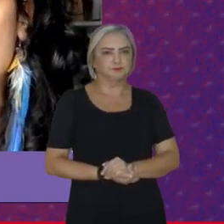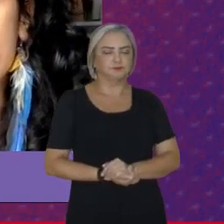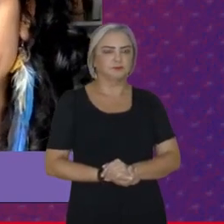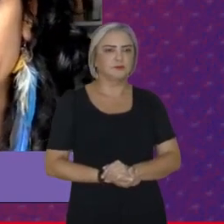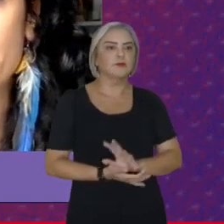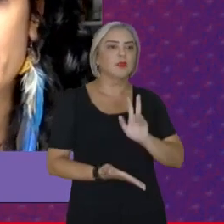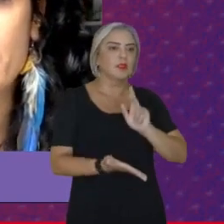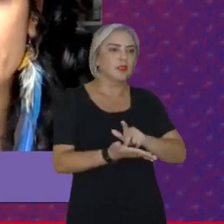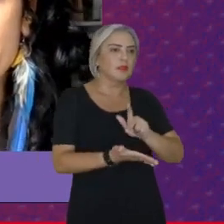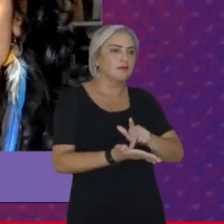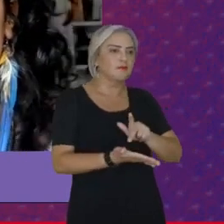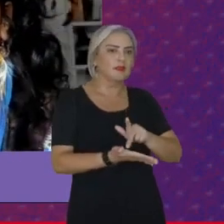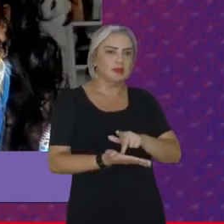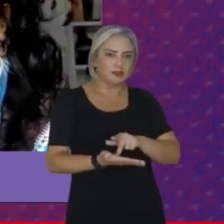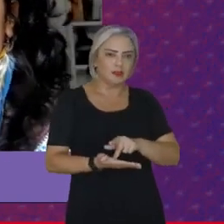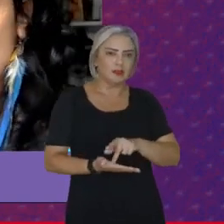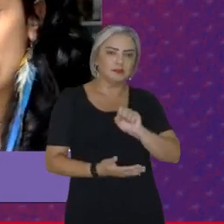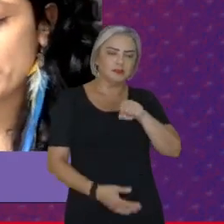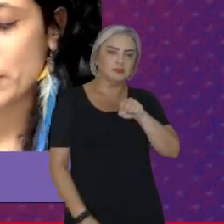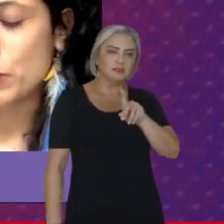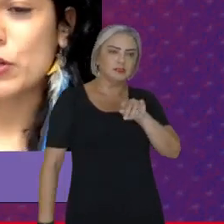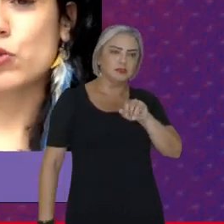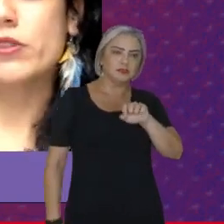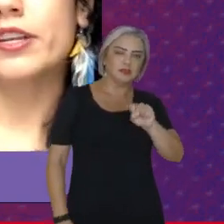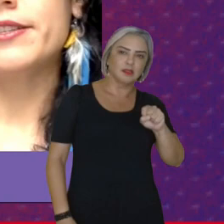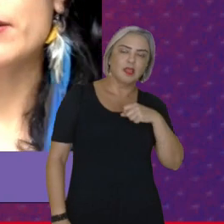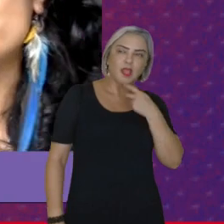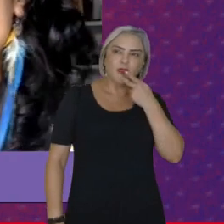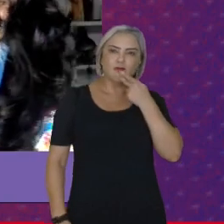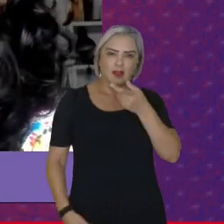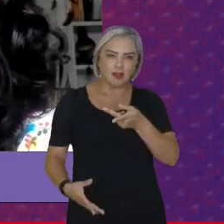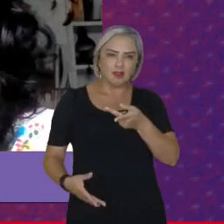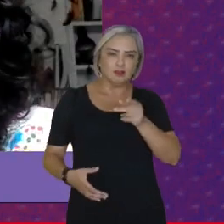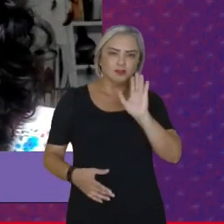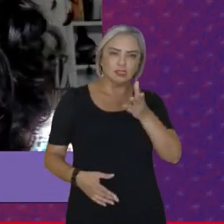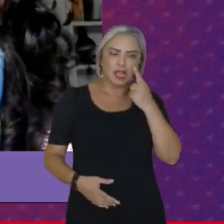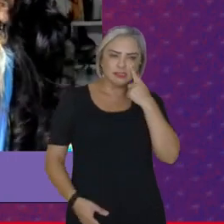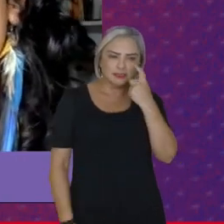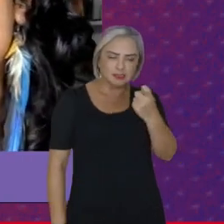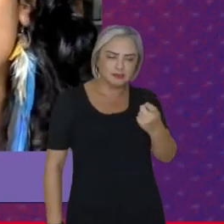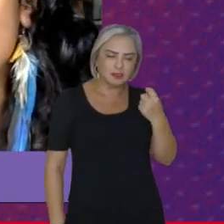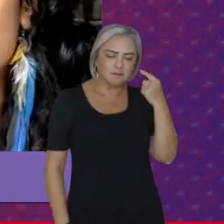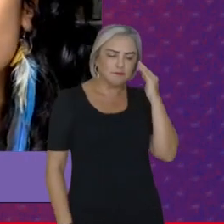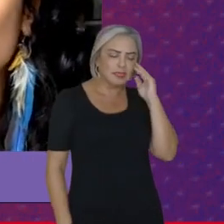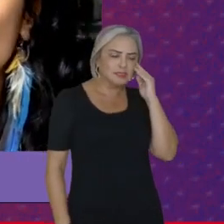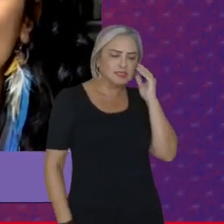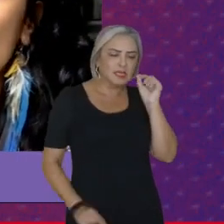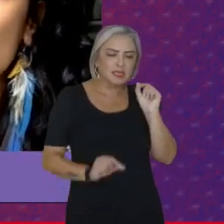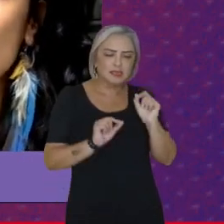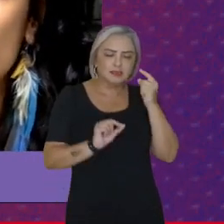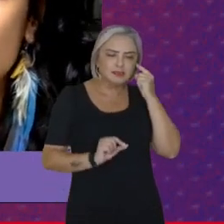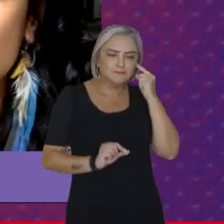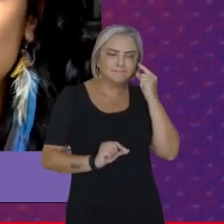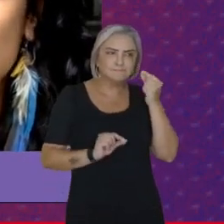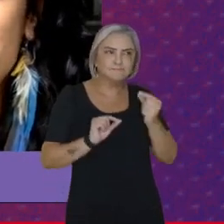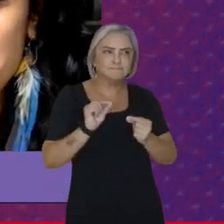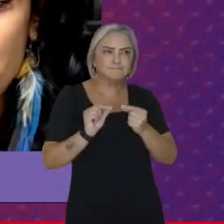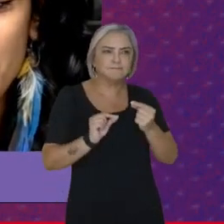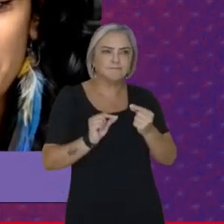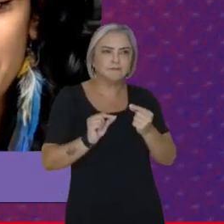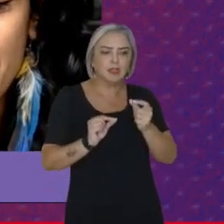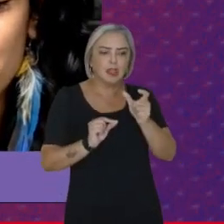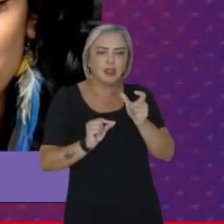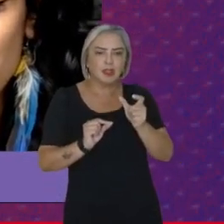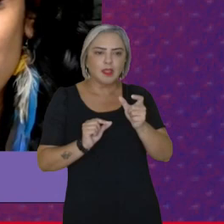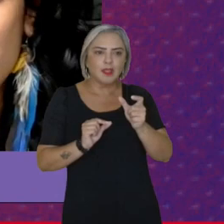É verdade, Benita. E a gente até estava comentando, eu acho interessante a gente pensar, né, que a questão do sujeito na